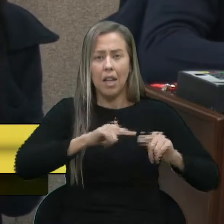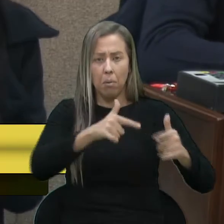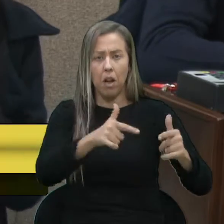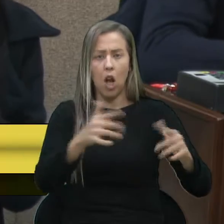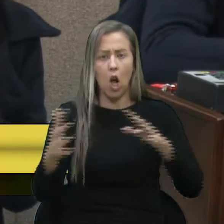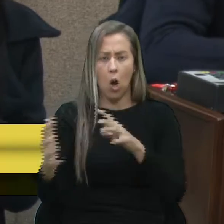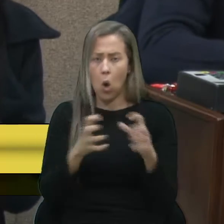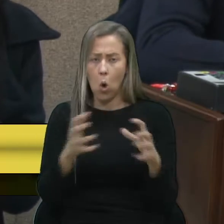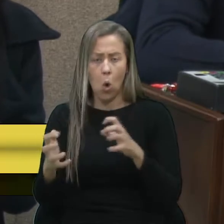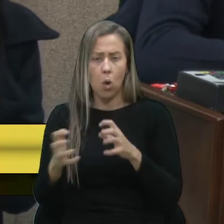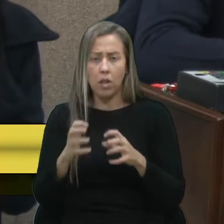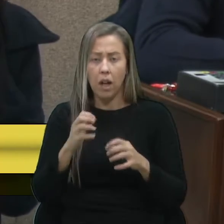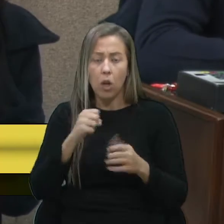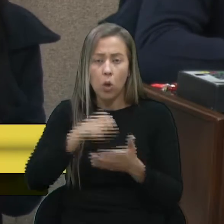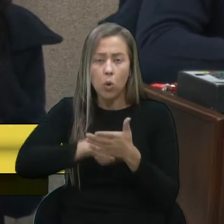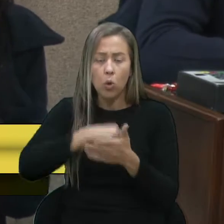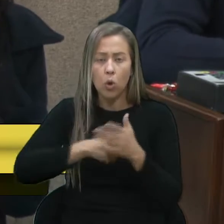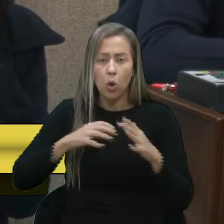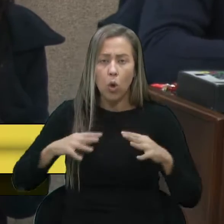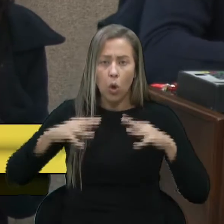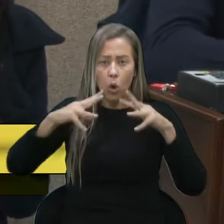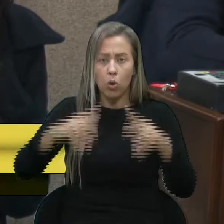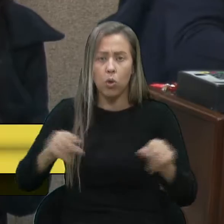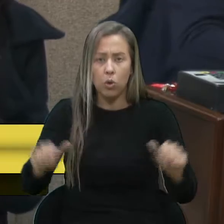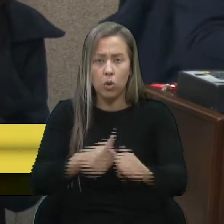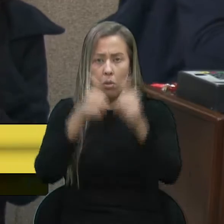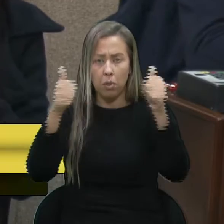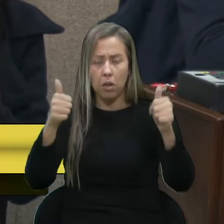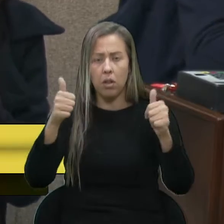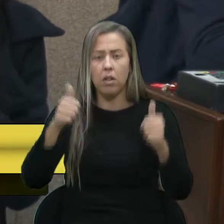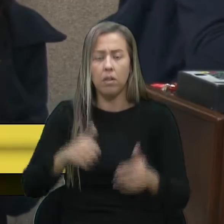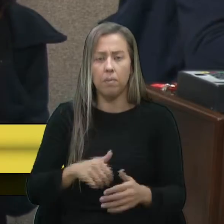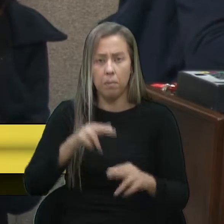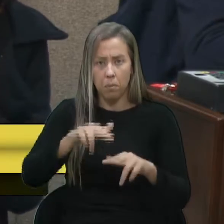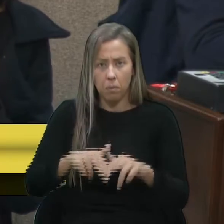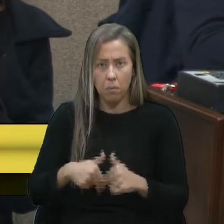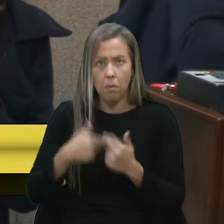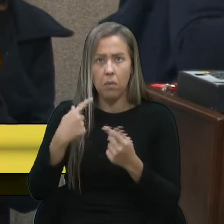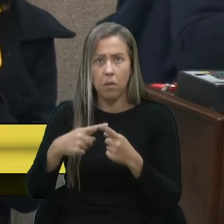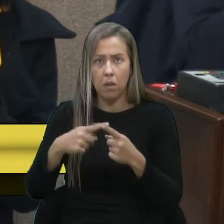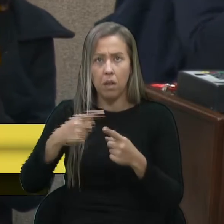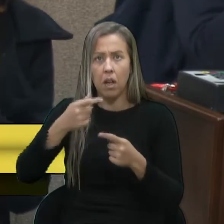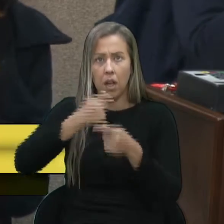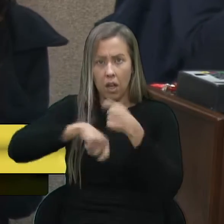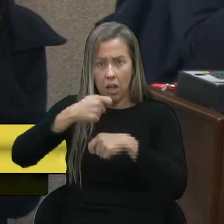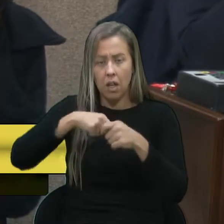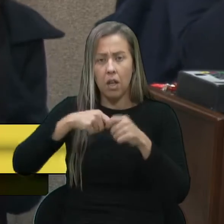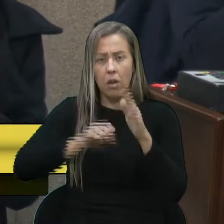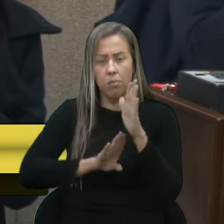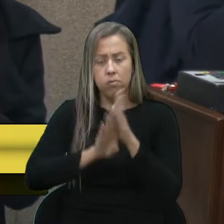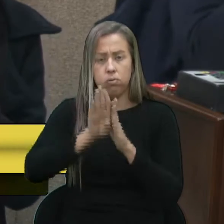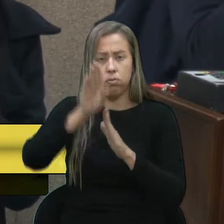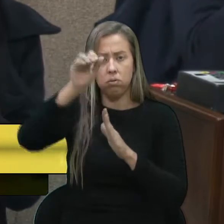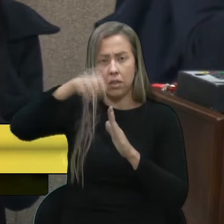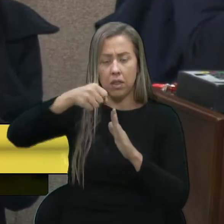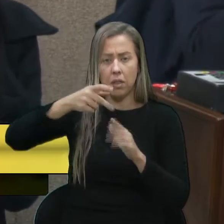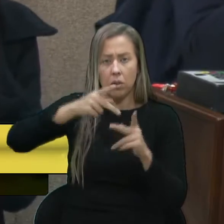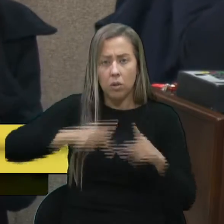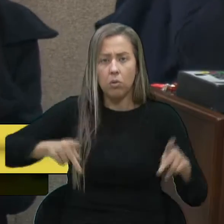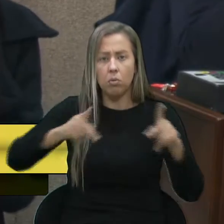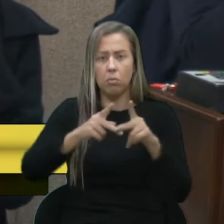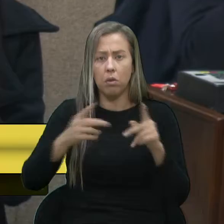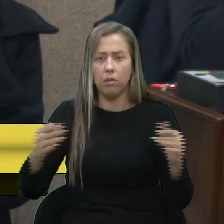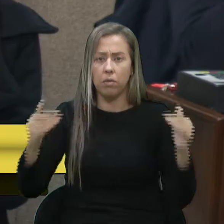outra. Vamos lutar para que todos tenham melhorias, pois sim, a nossa economia cresce quando a população